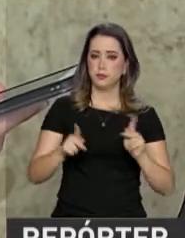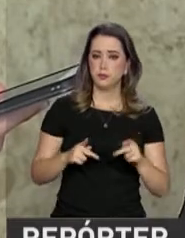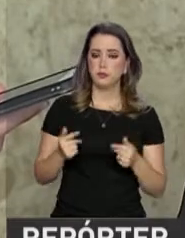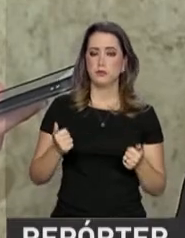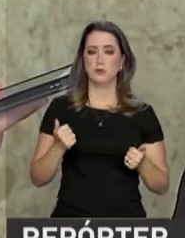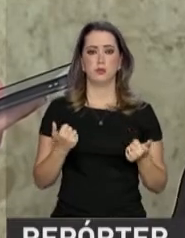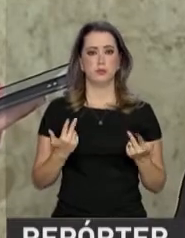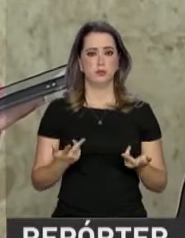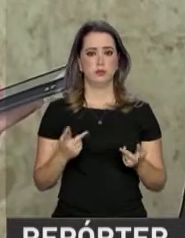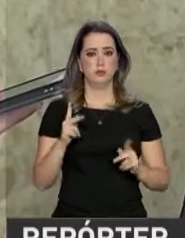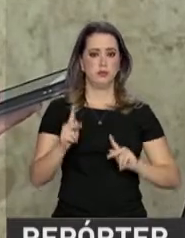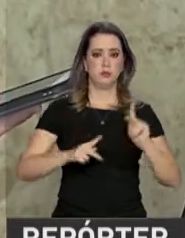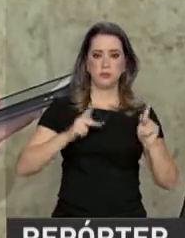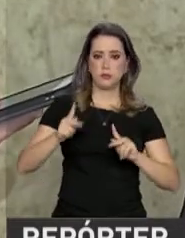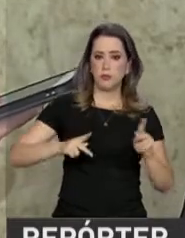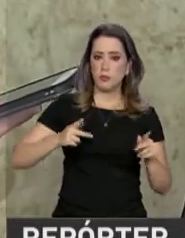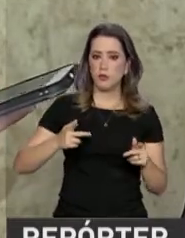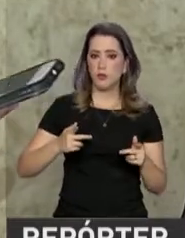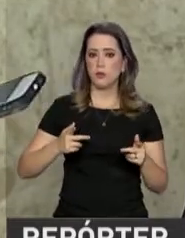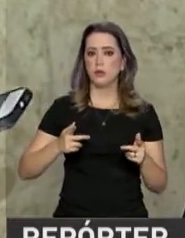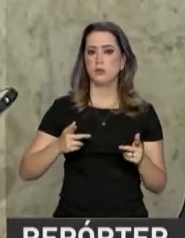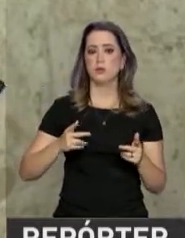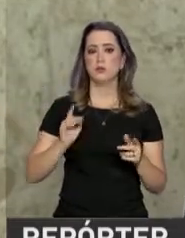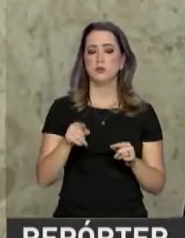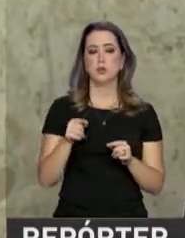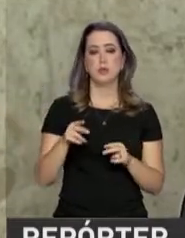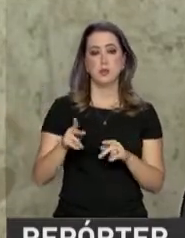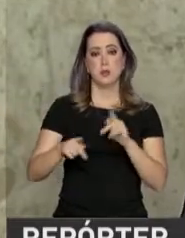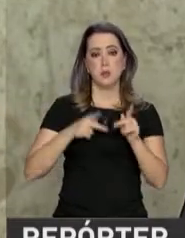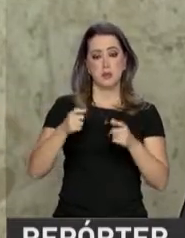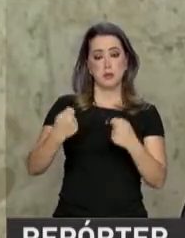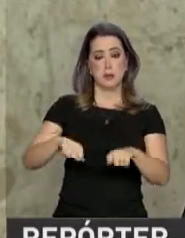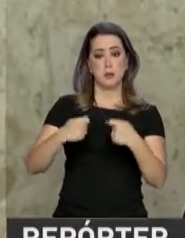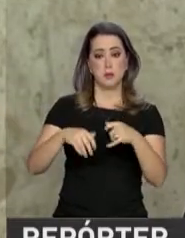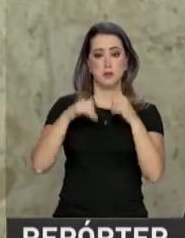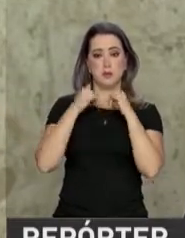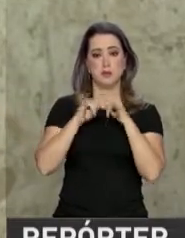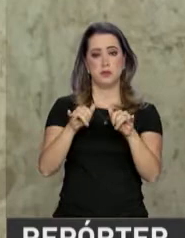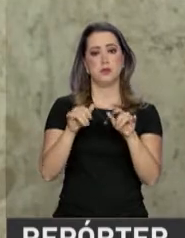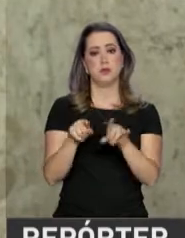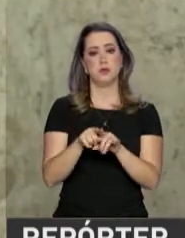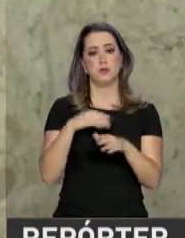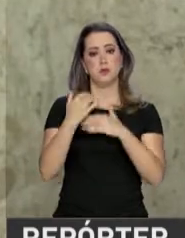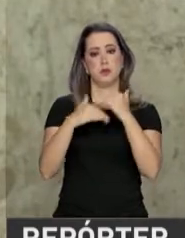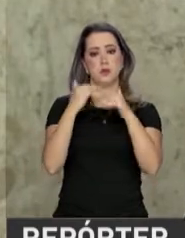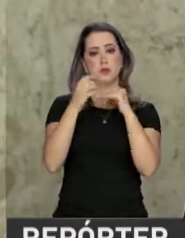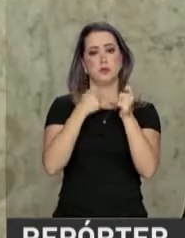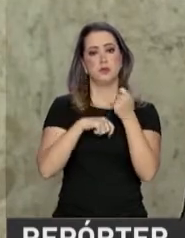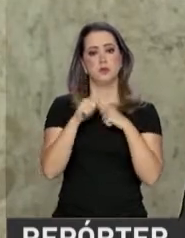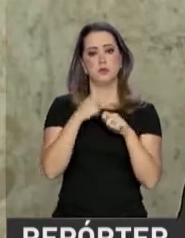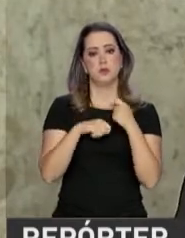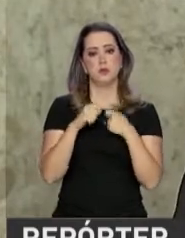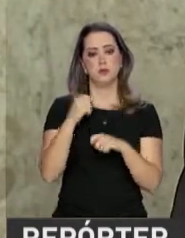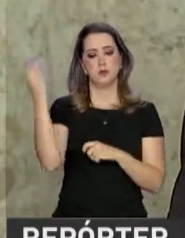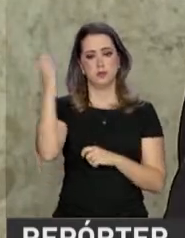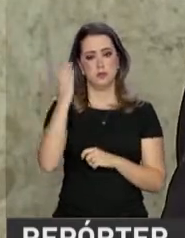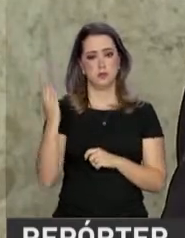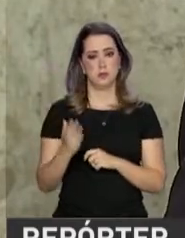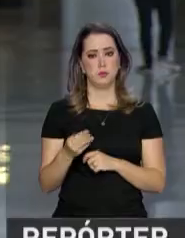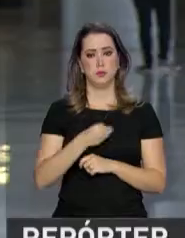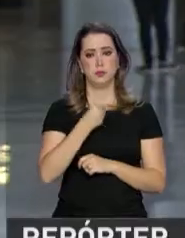é por ela atendida e do crescimento econômico o brasil está